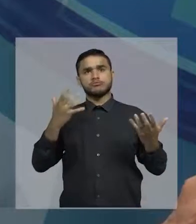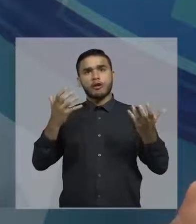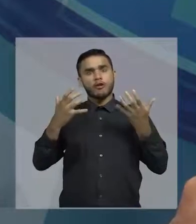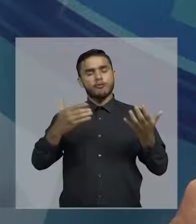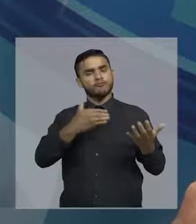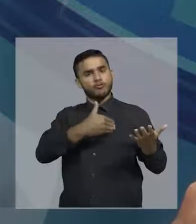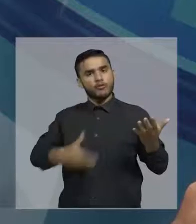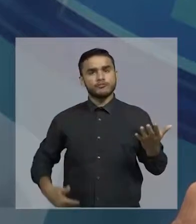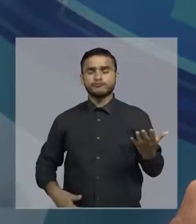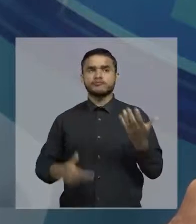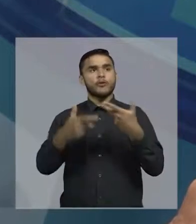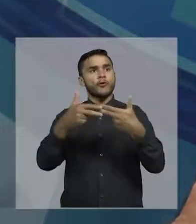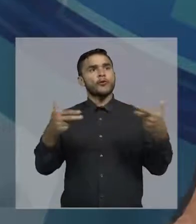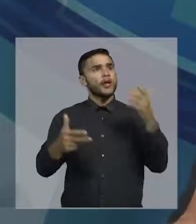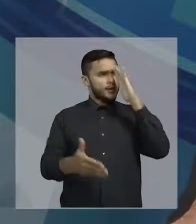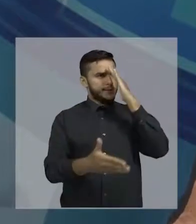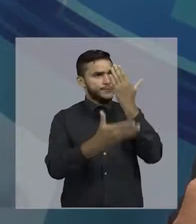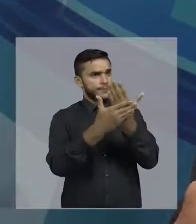uma